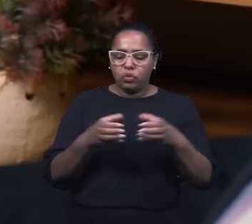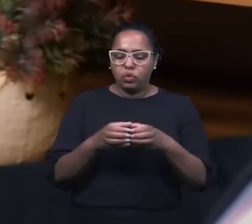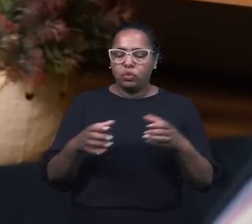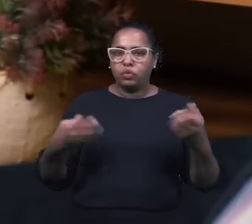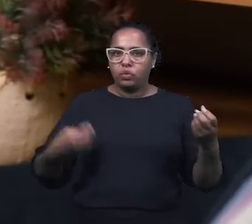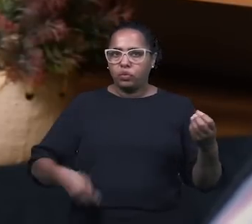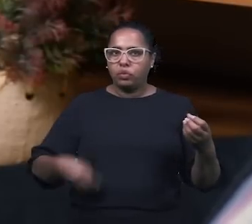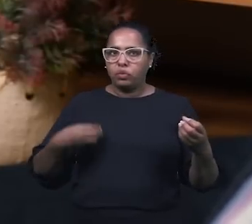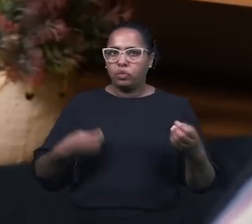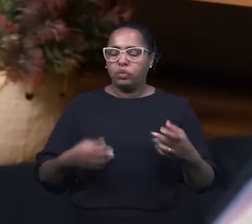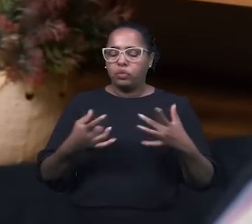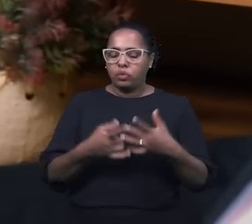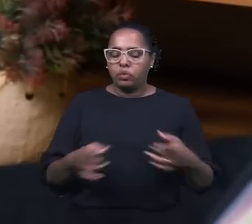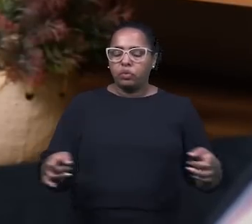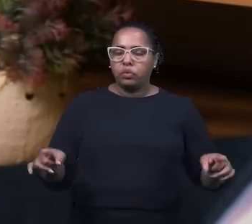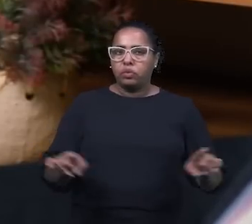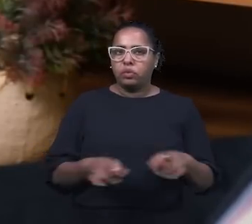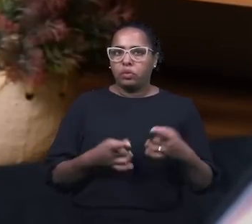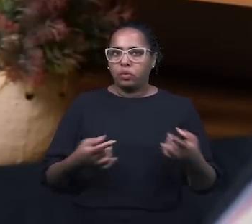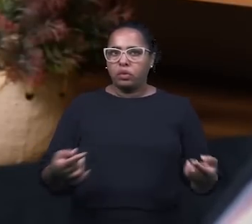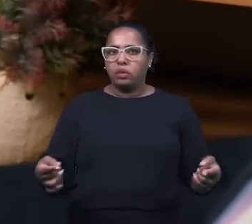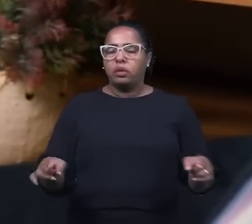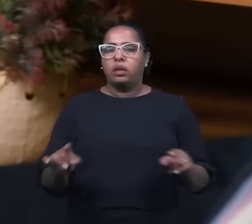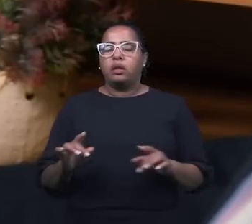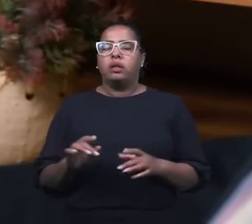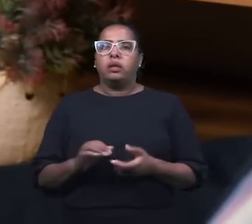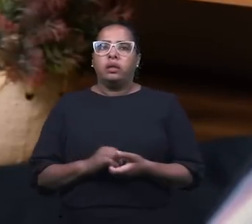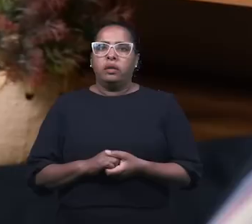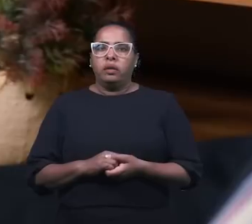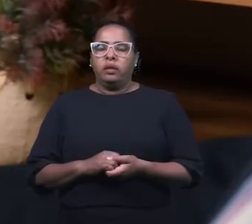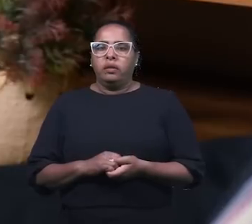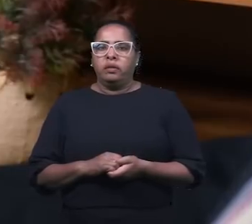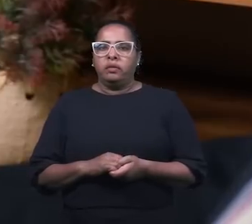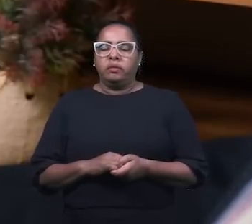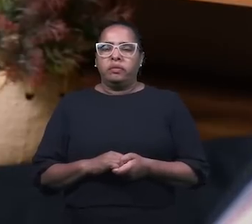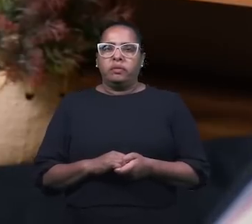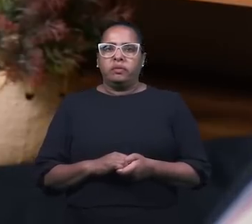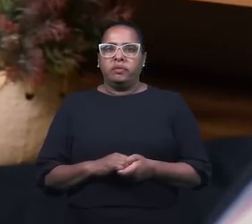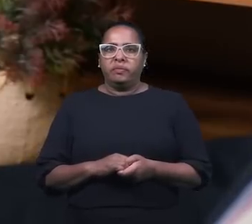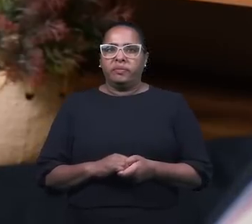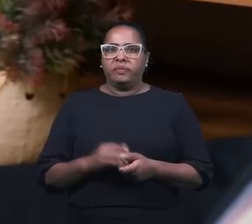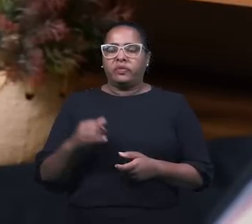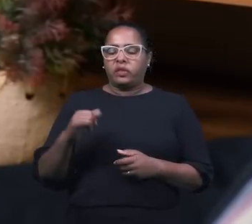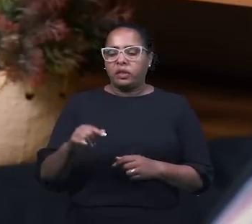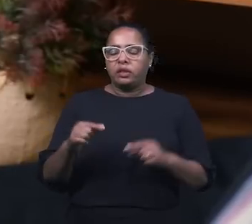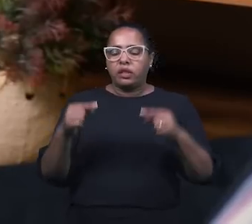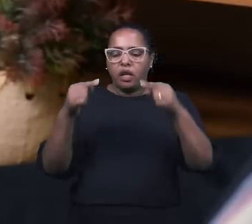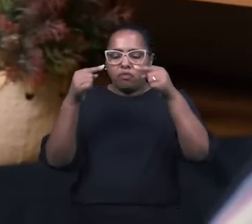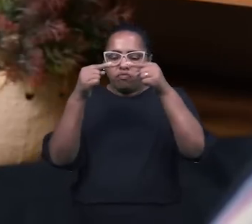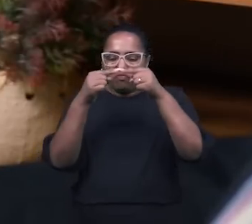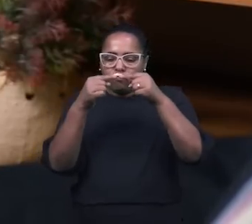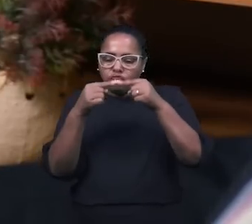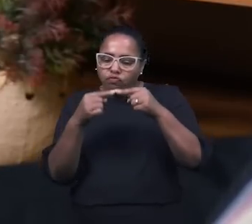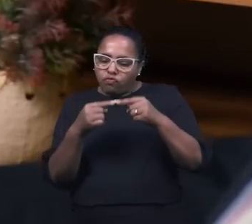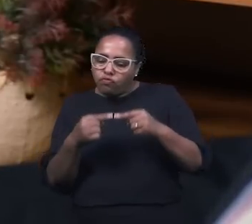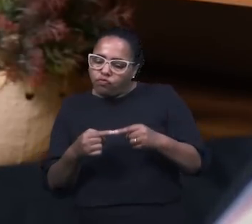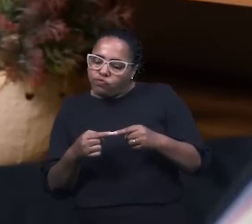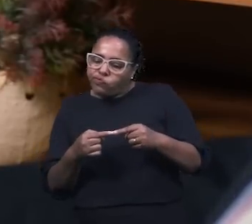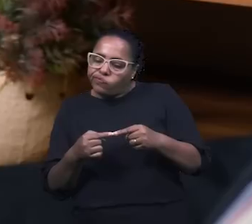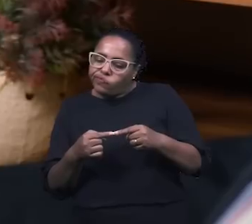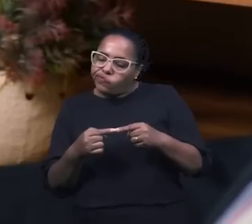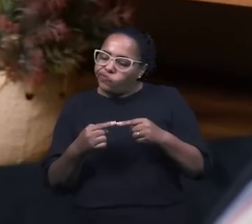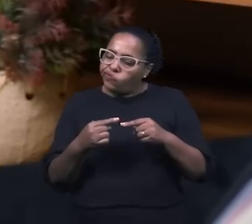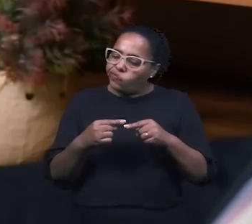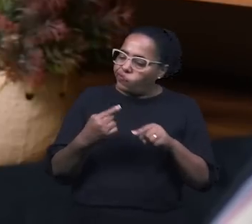instrumentista a questão da música, né, inicialmente, se tem coerência, se